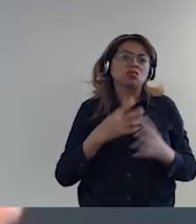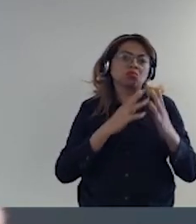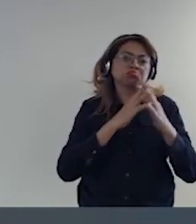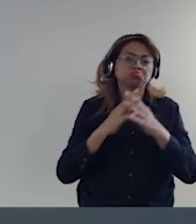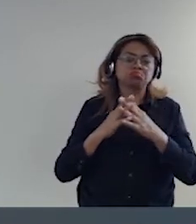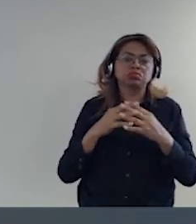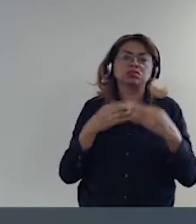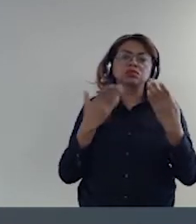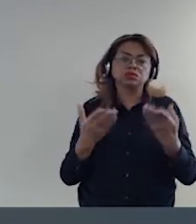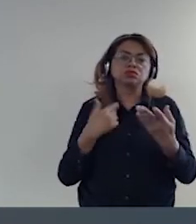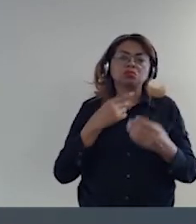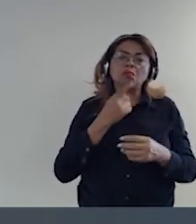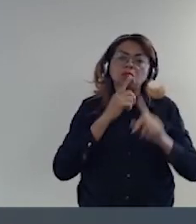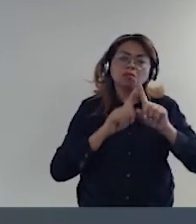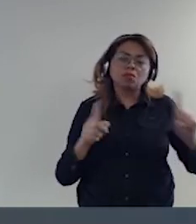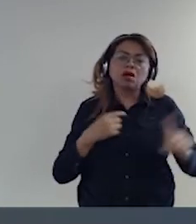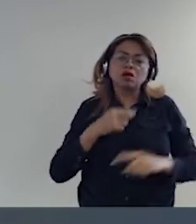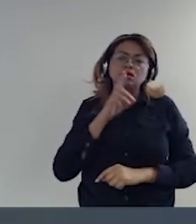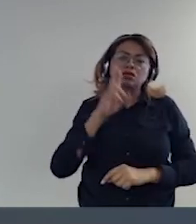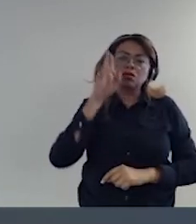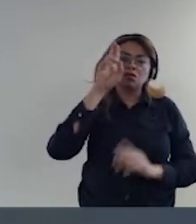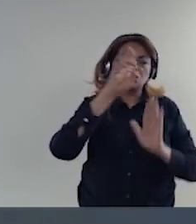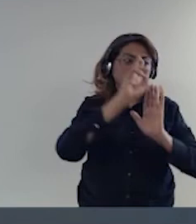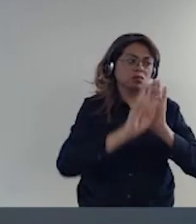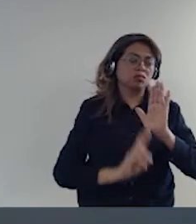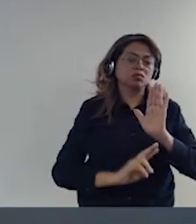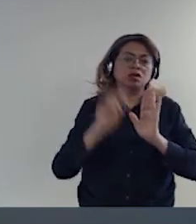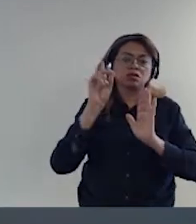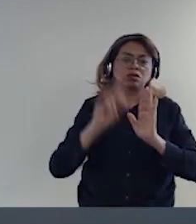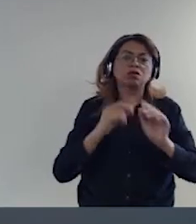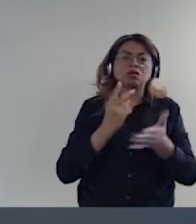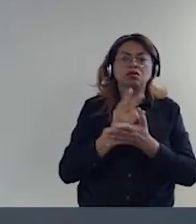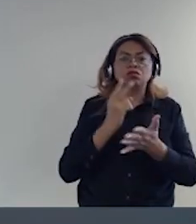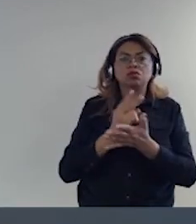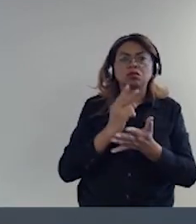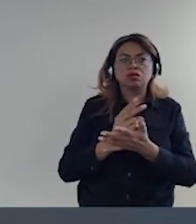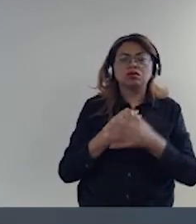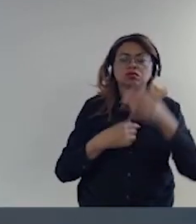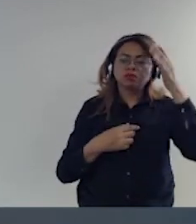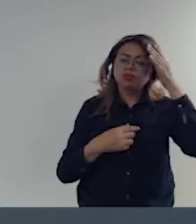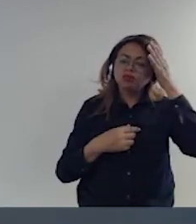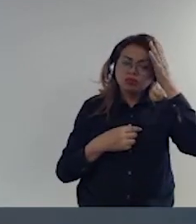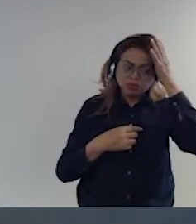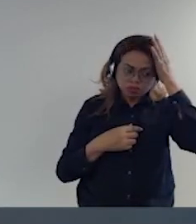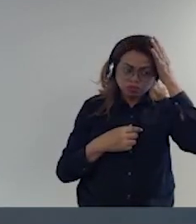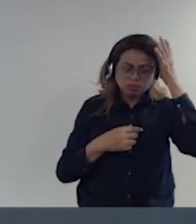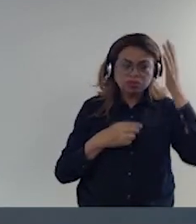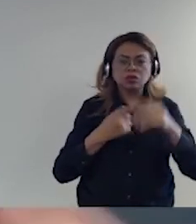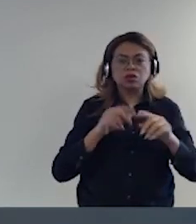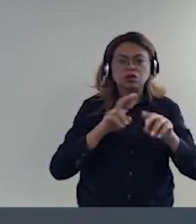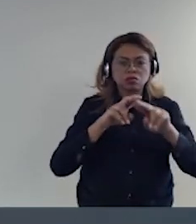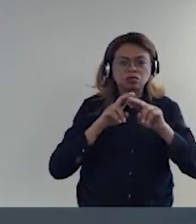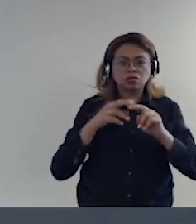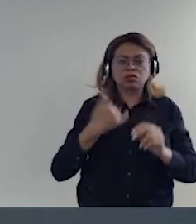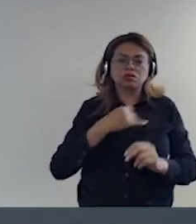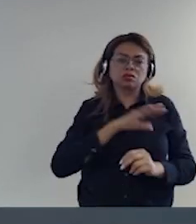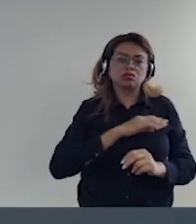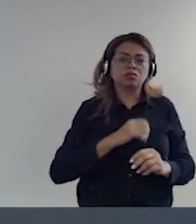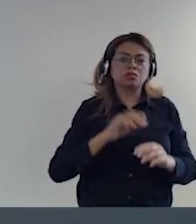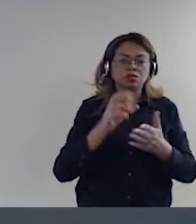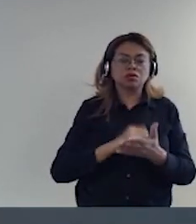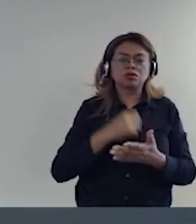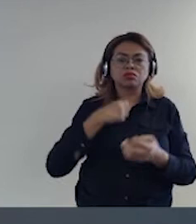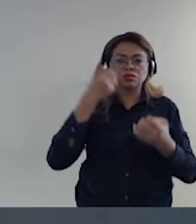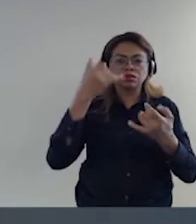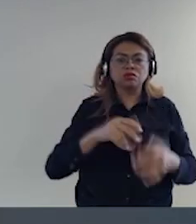o resultado é o mesmo, é a preservação do negócio jurídico. Portanto, pegando um pouco aí esse gancho